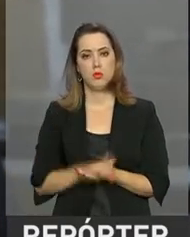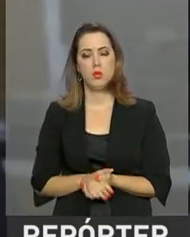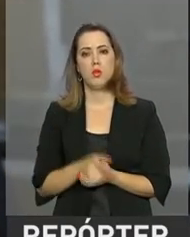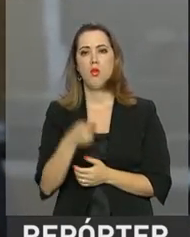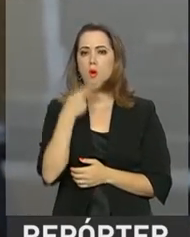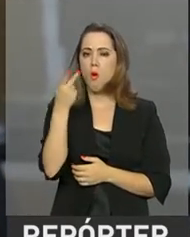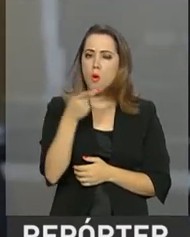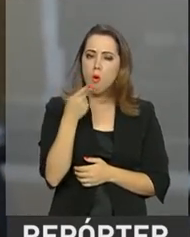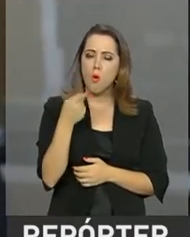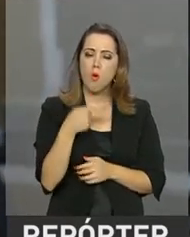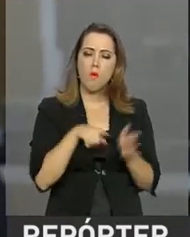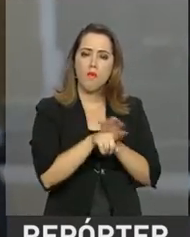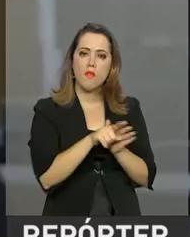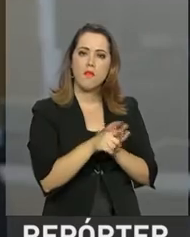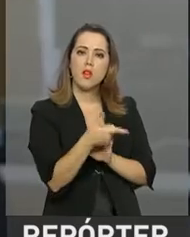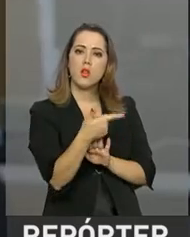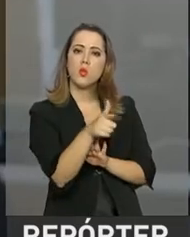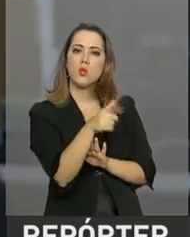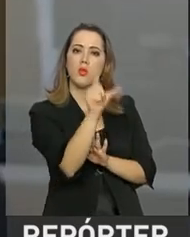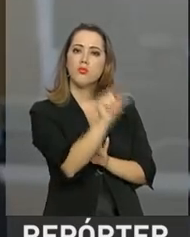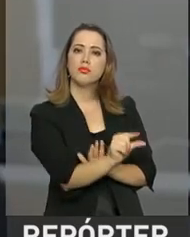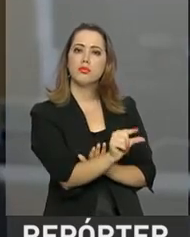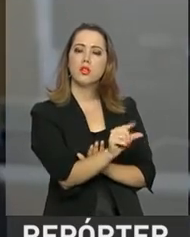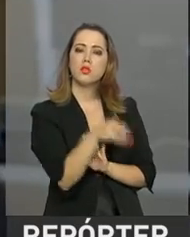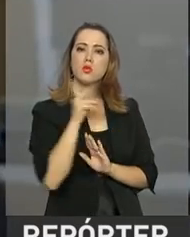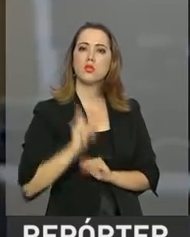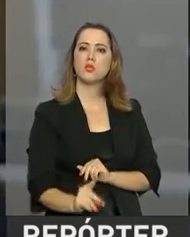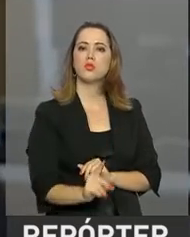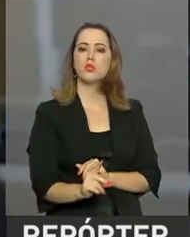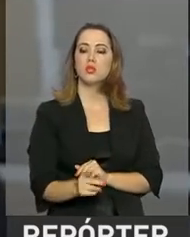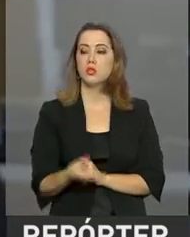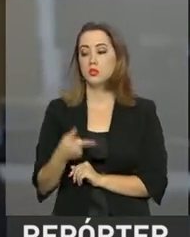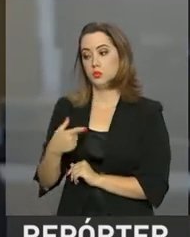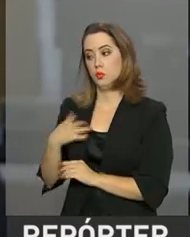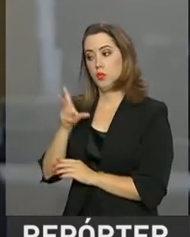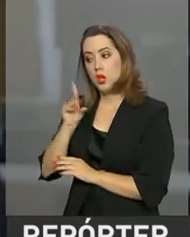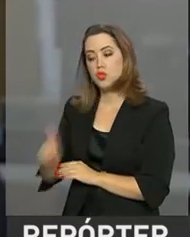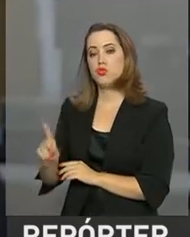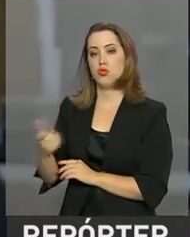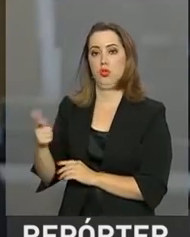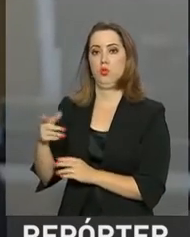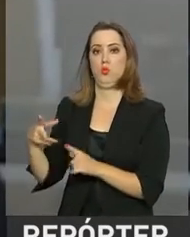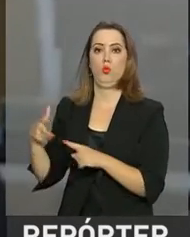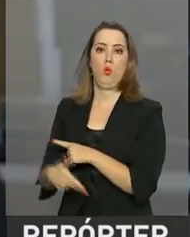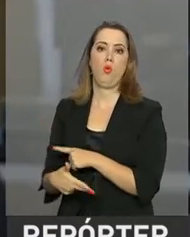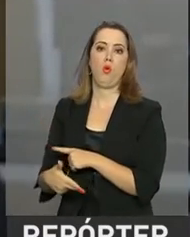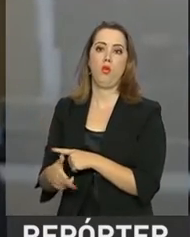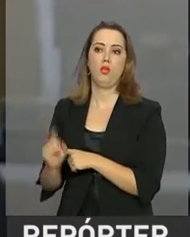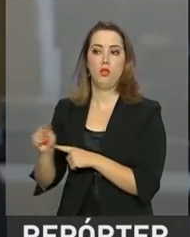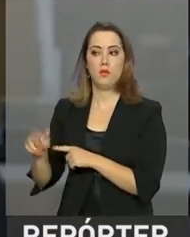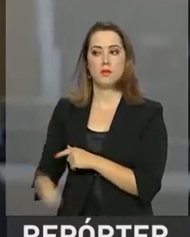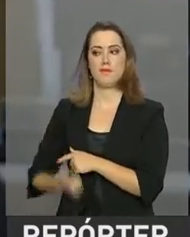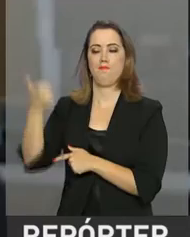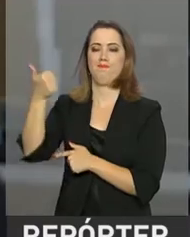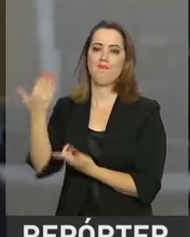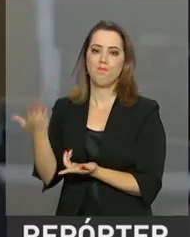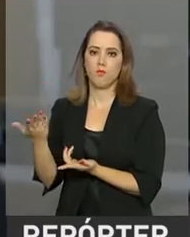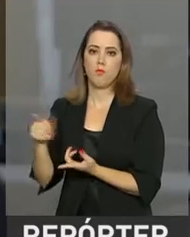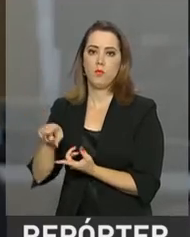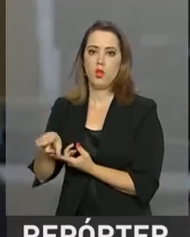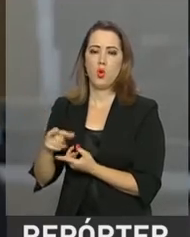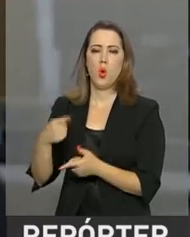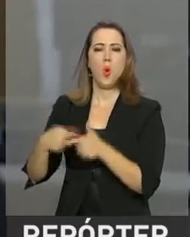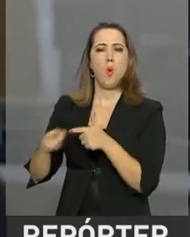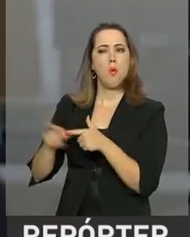direitos dos trabalhadores direito você não revoga o direito você aprimora o problema não é o